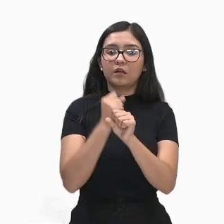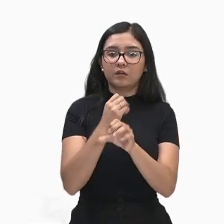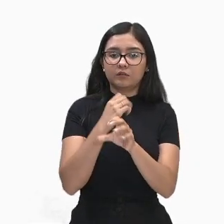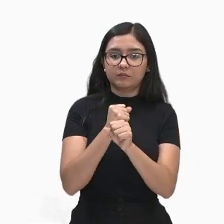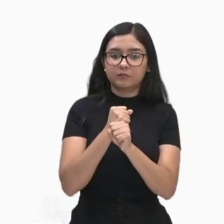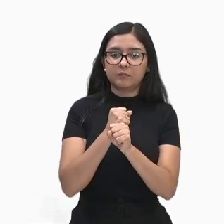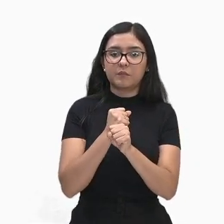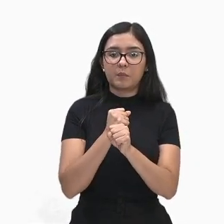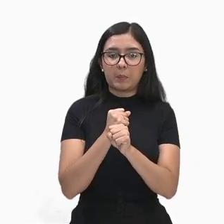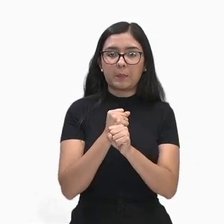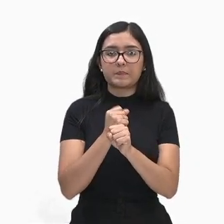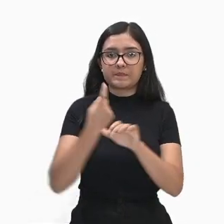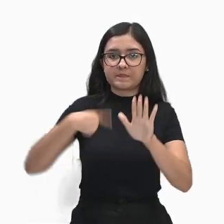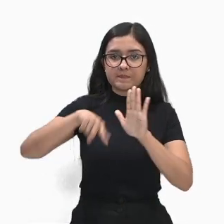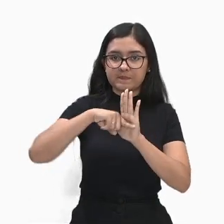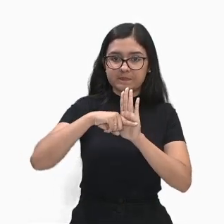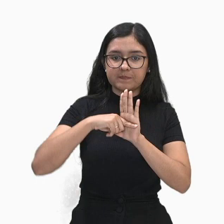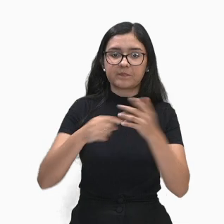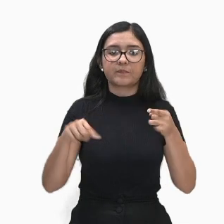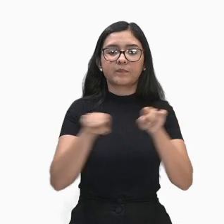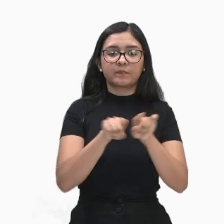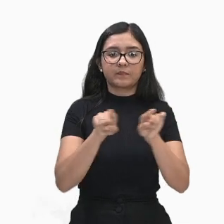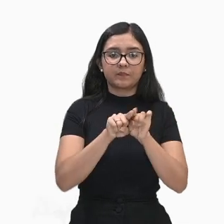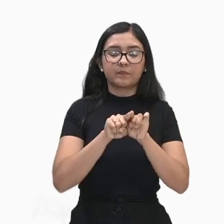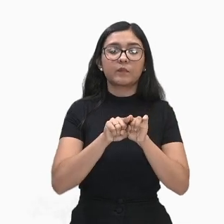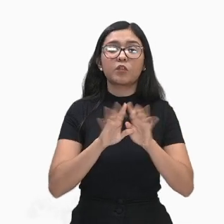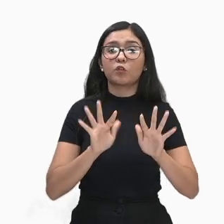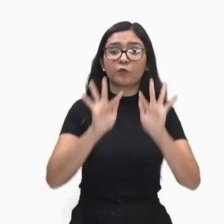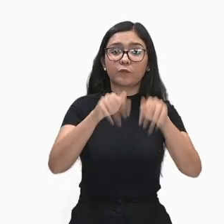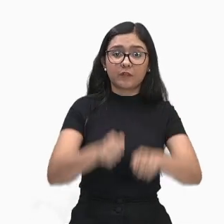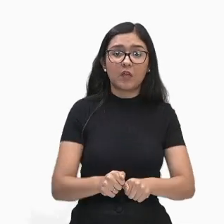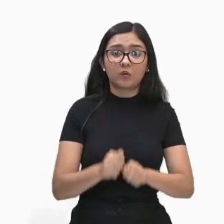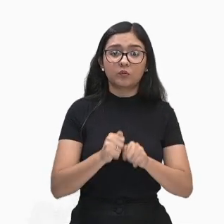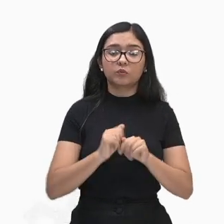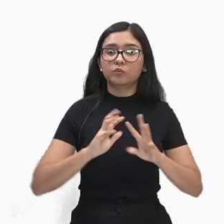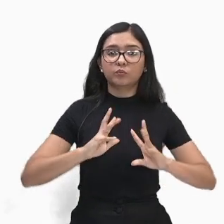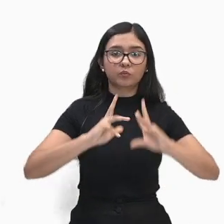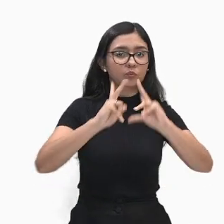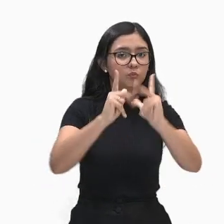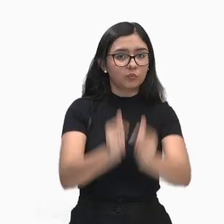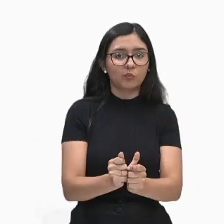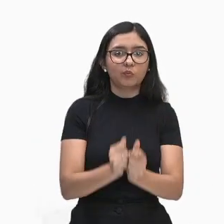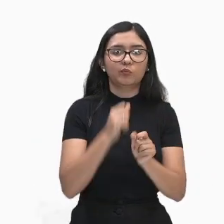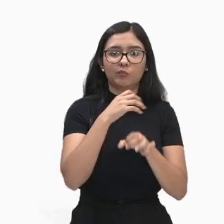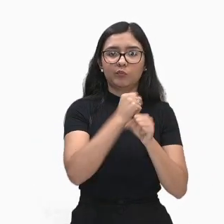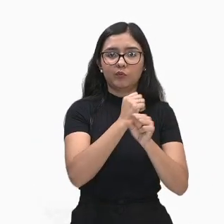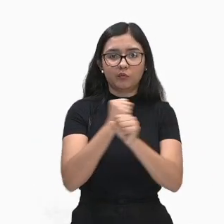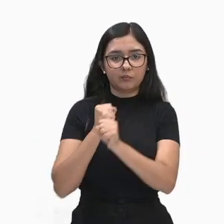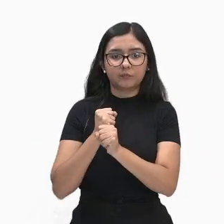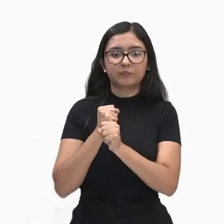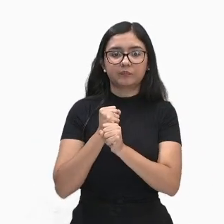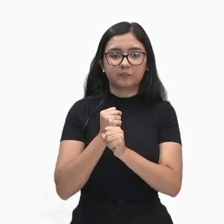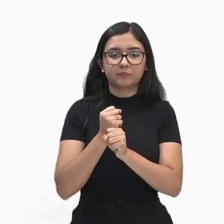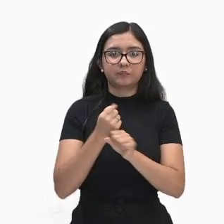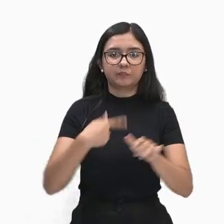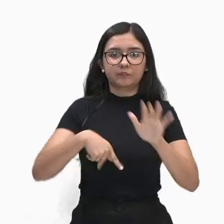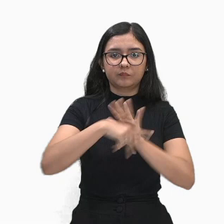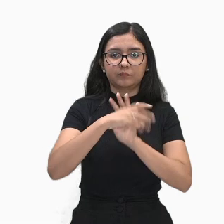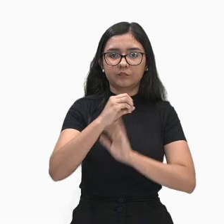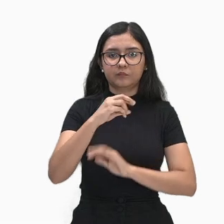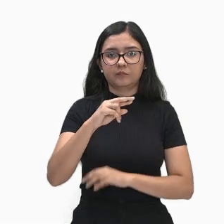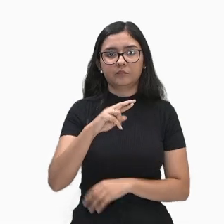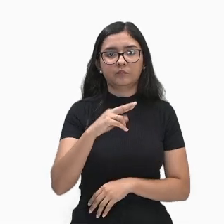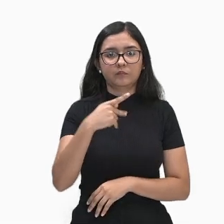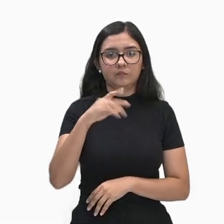carga elétrica negativa e, no fim, a gente vai calcular a carga elétrica total do corpo, tá legal?